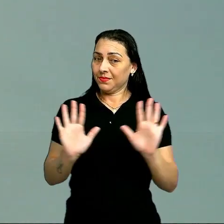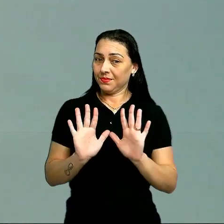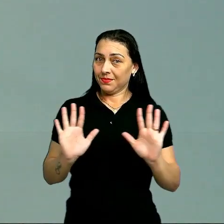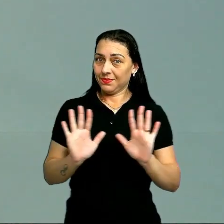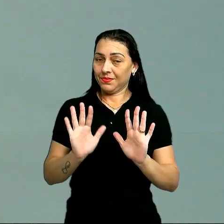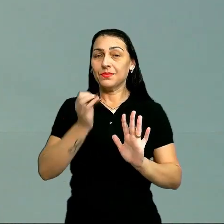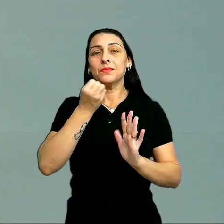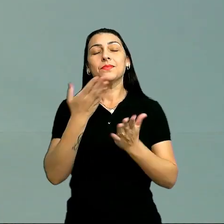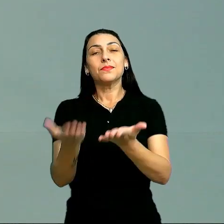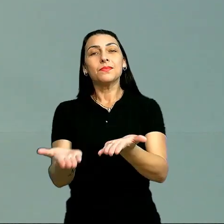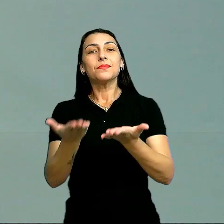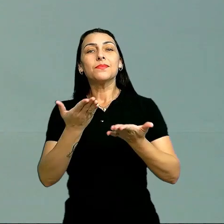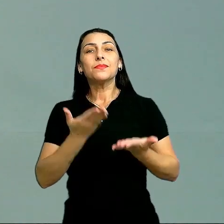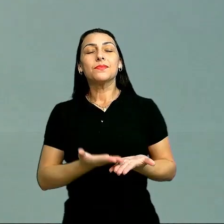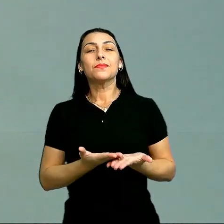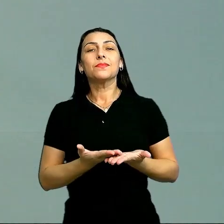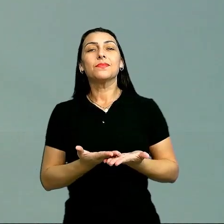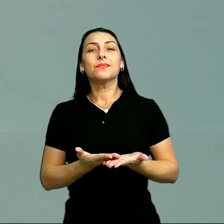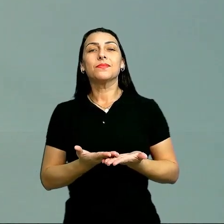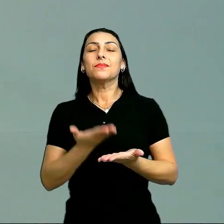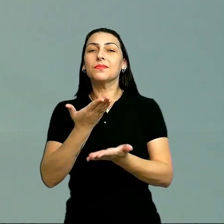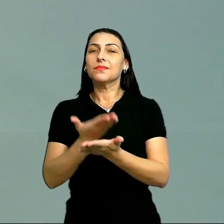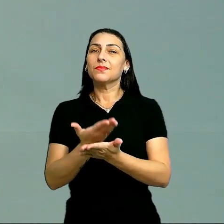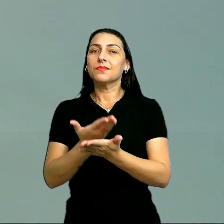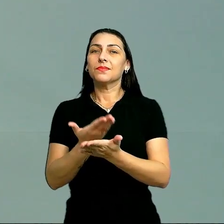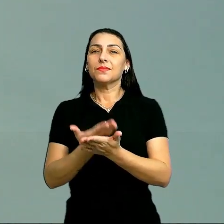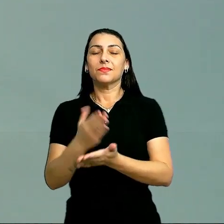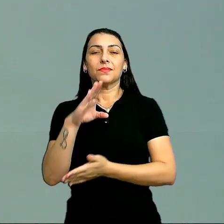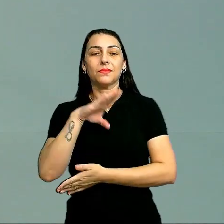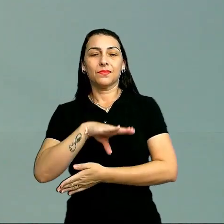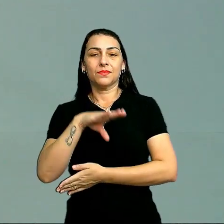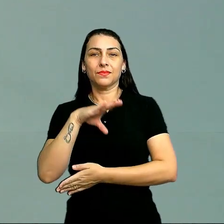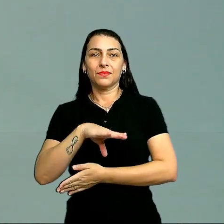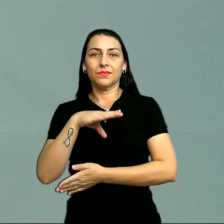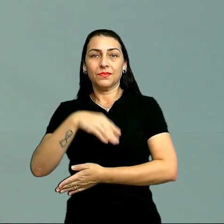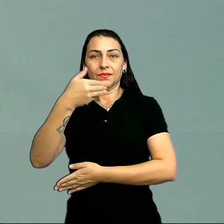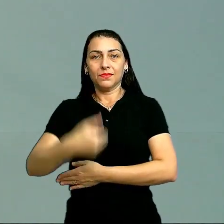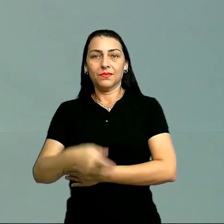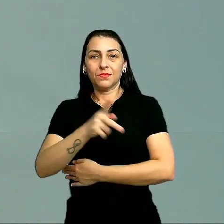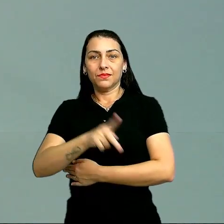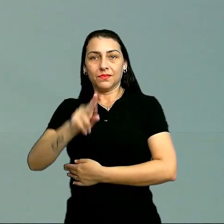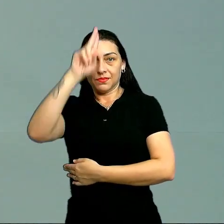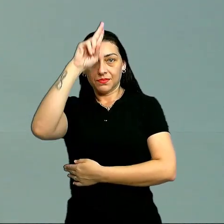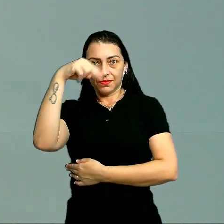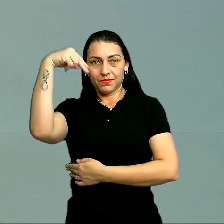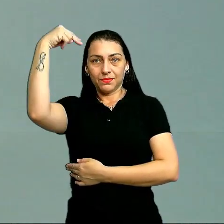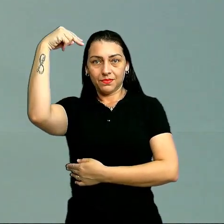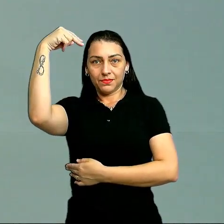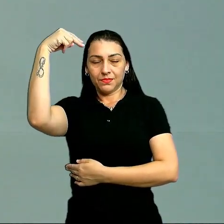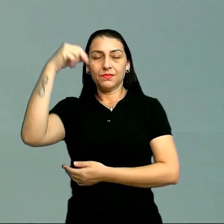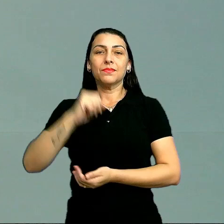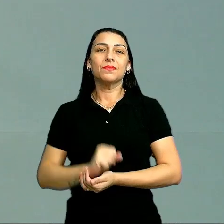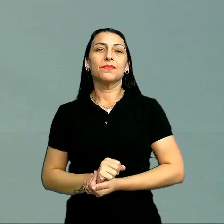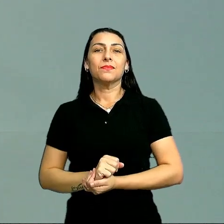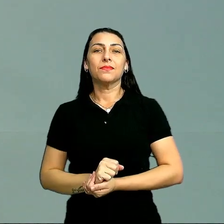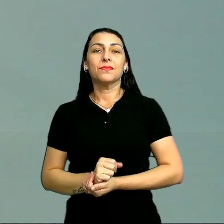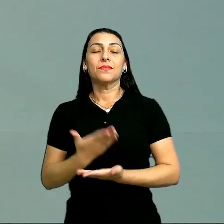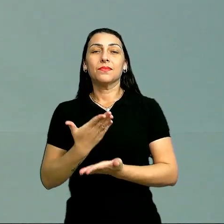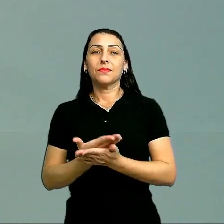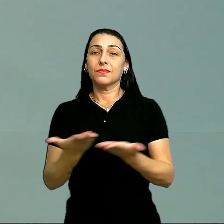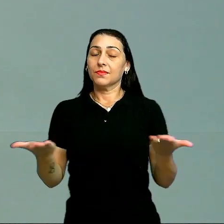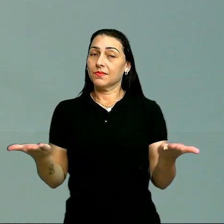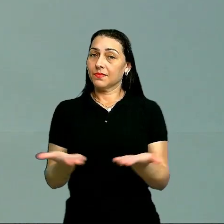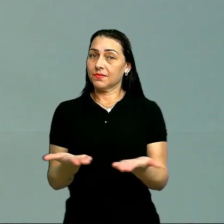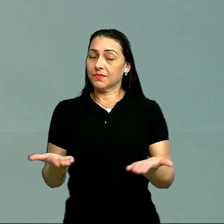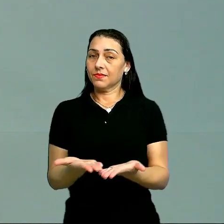Olá, sejam bem-vindos de volta a mais uma aula de língua portuguesa. Eu sou a professora Naraline Menezes e na nossa